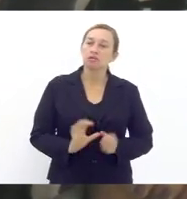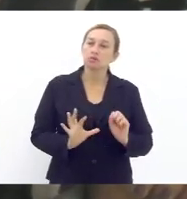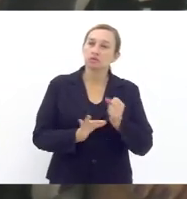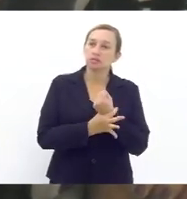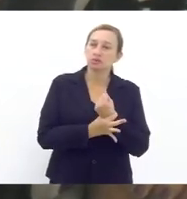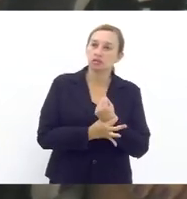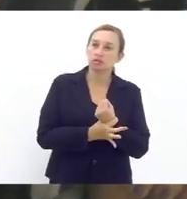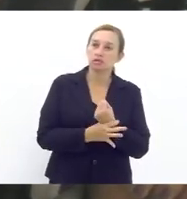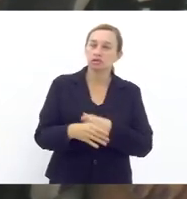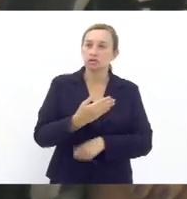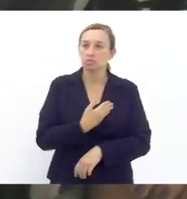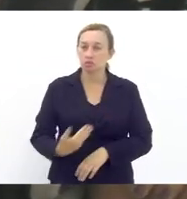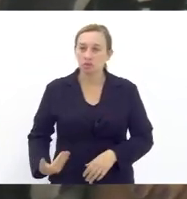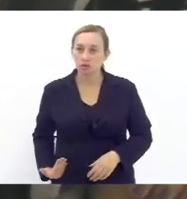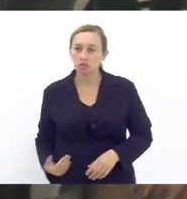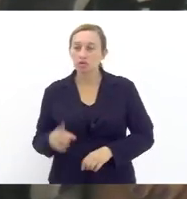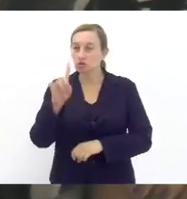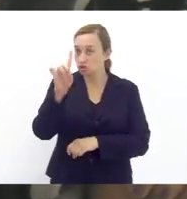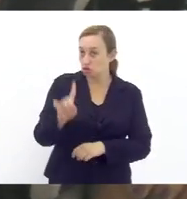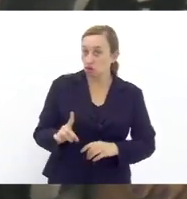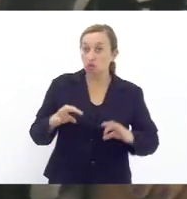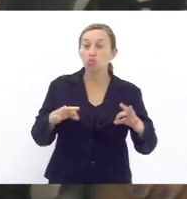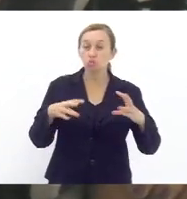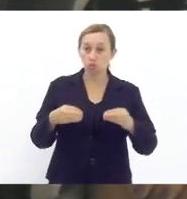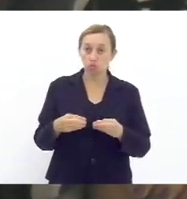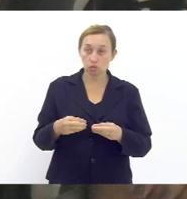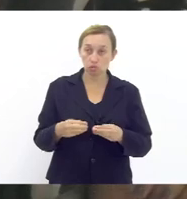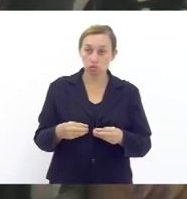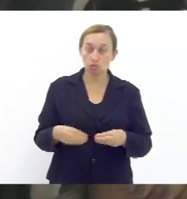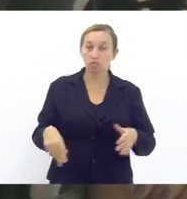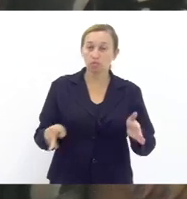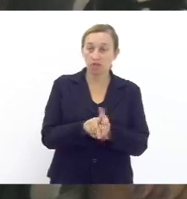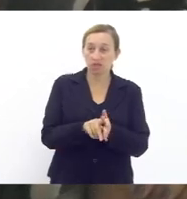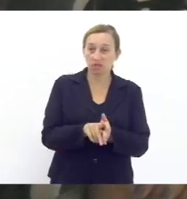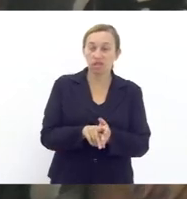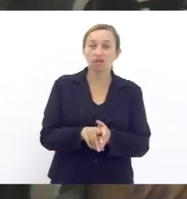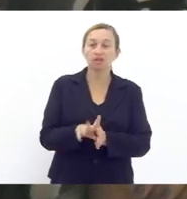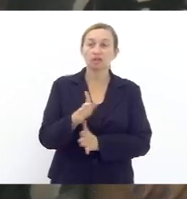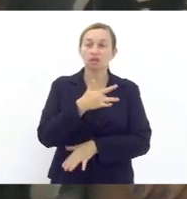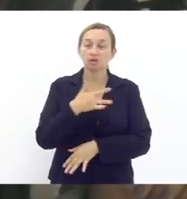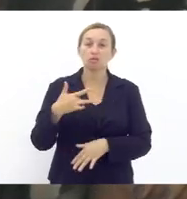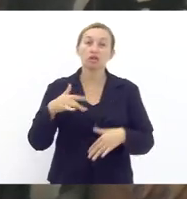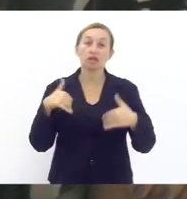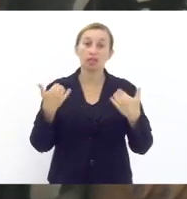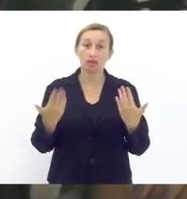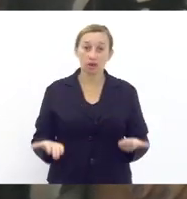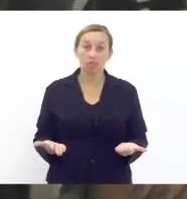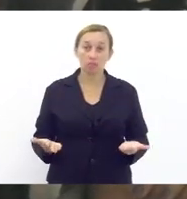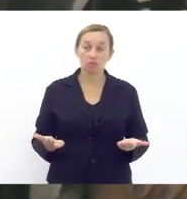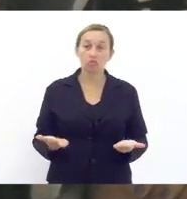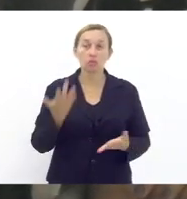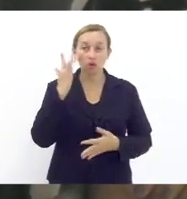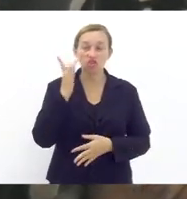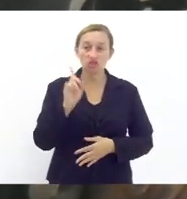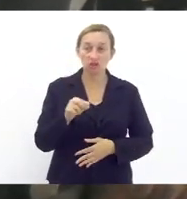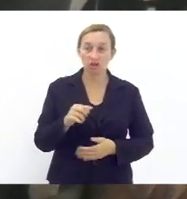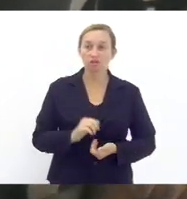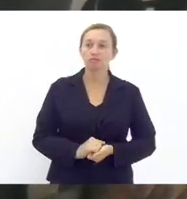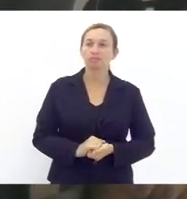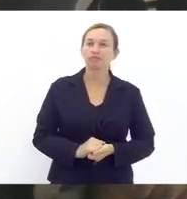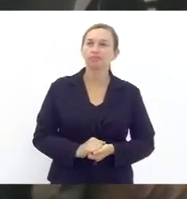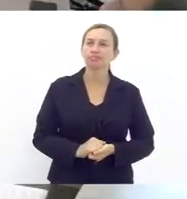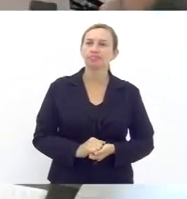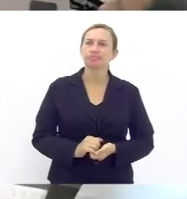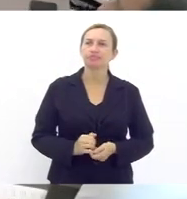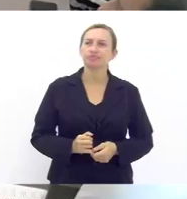pública né A questão do direito tudo isso tem impacto na saúde na vida né então acho que é isso na contribuição